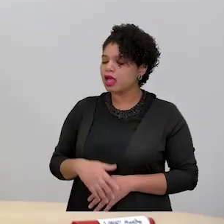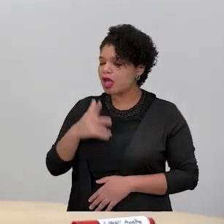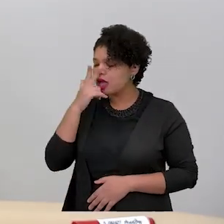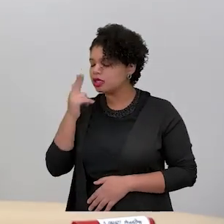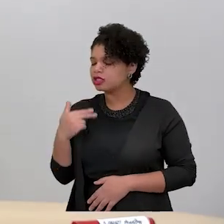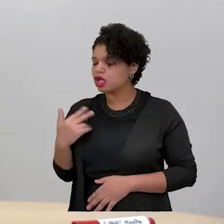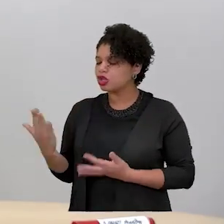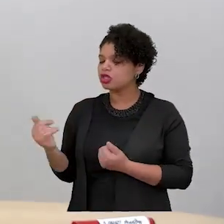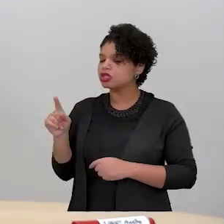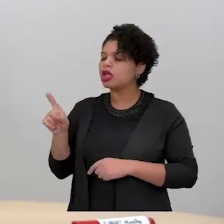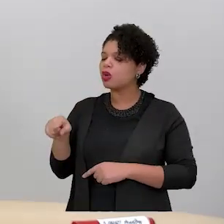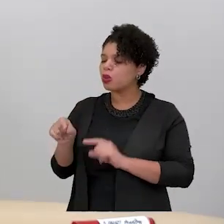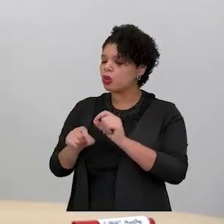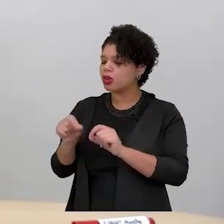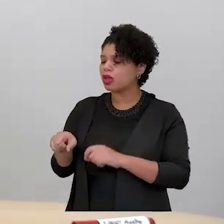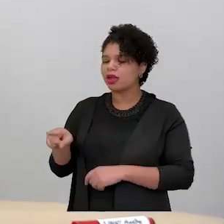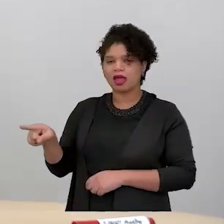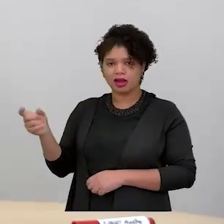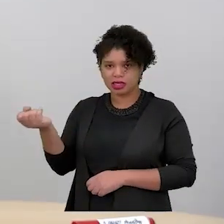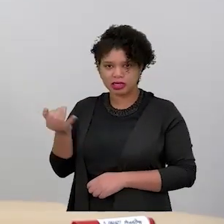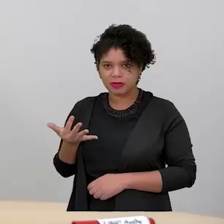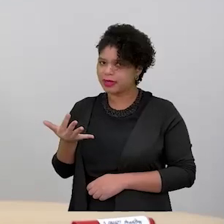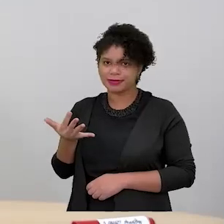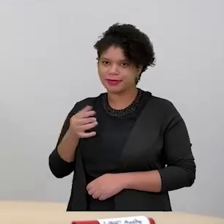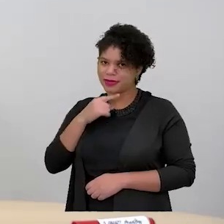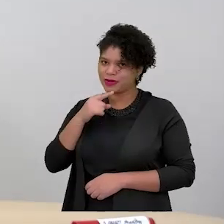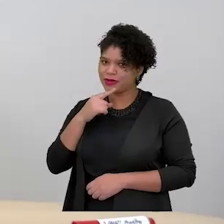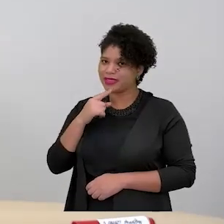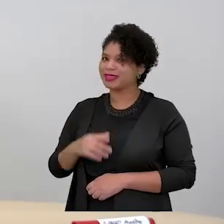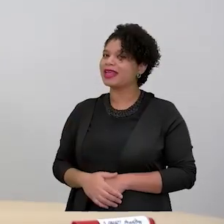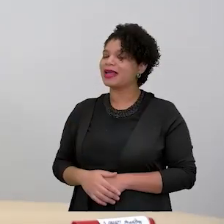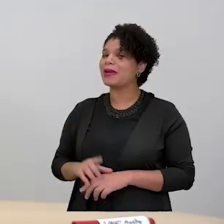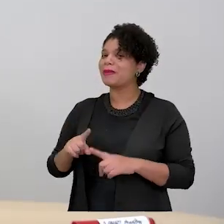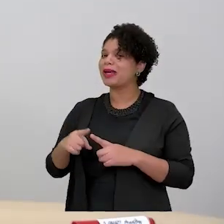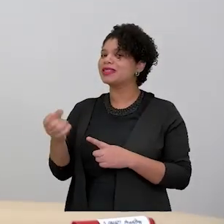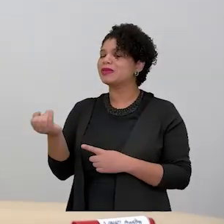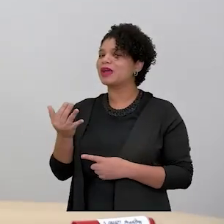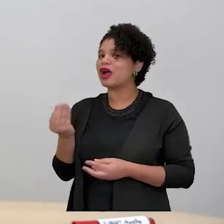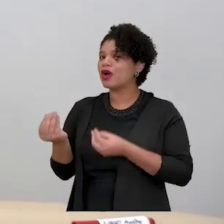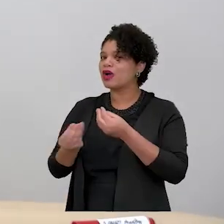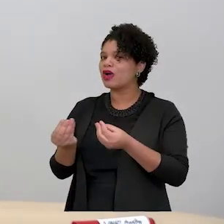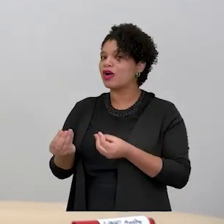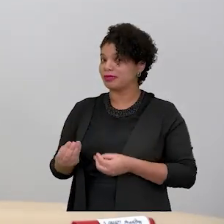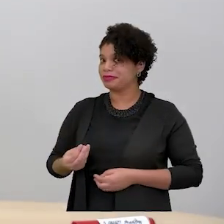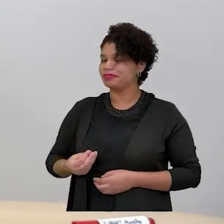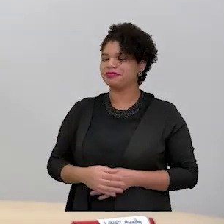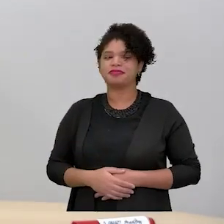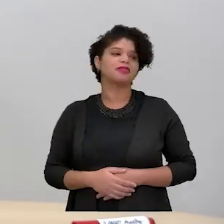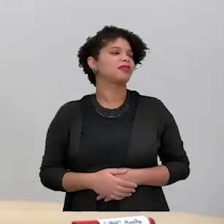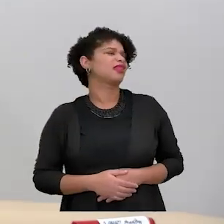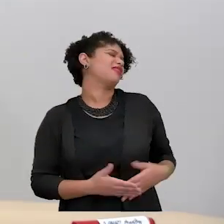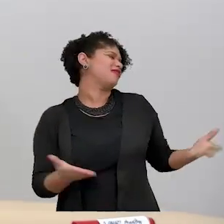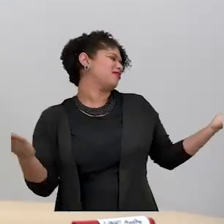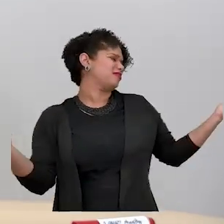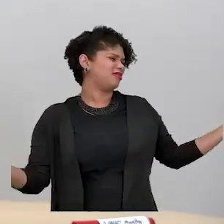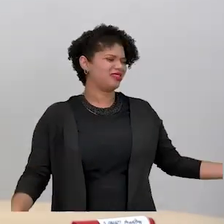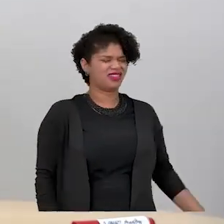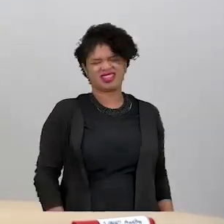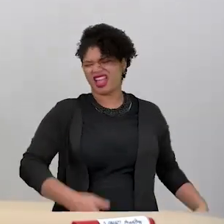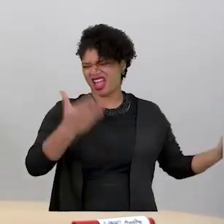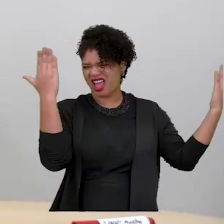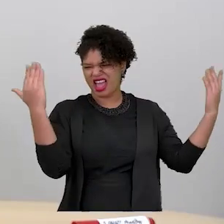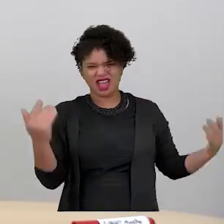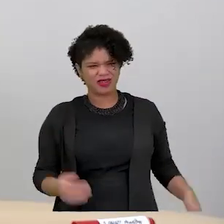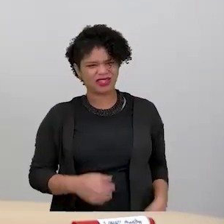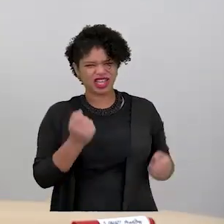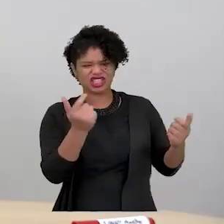ser adolescente? Ela não ia me explicar, mas ela ia me explicar. Sabe como? Ela ia dizer assim: ah, mãe, não enche o